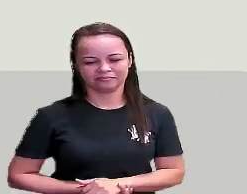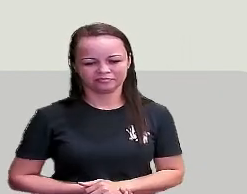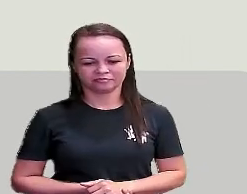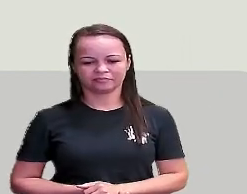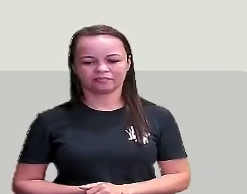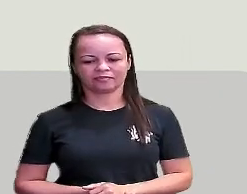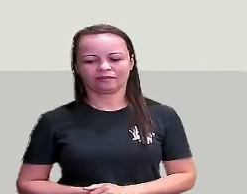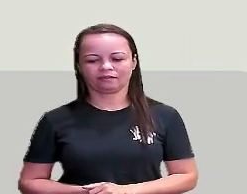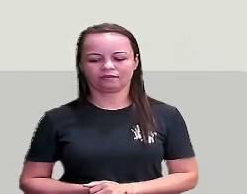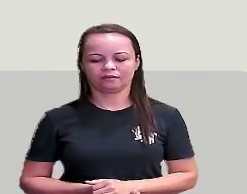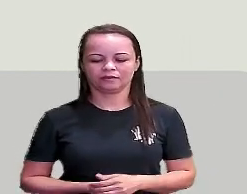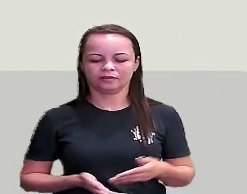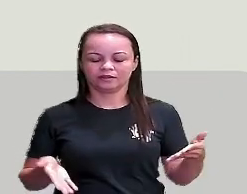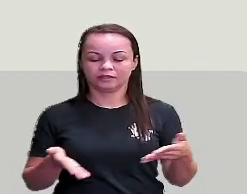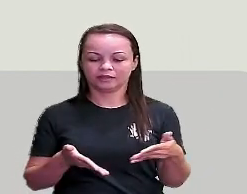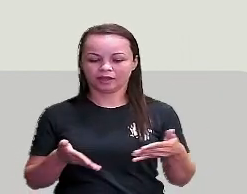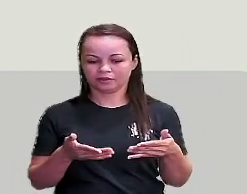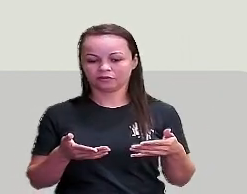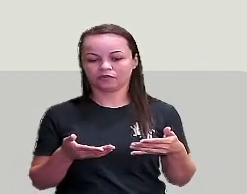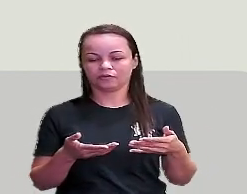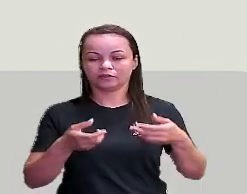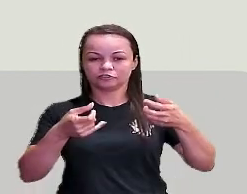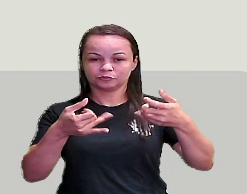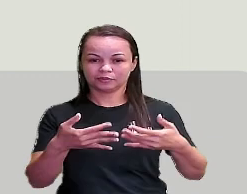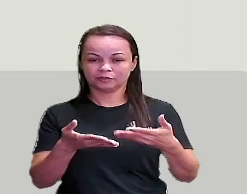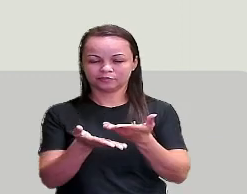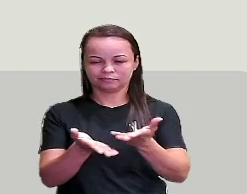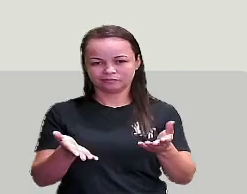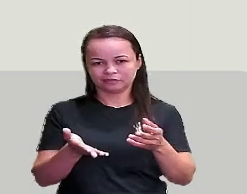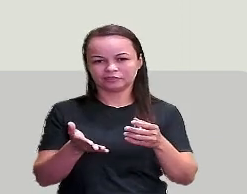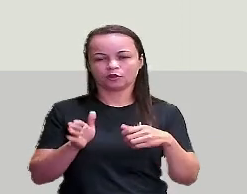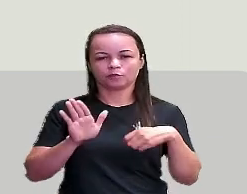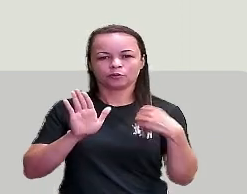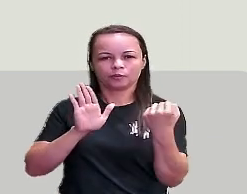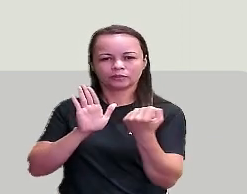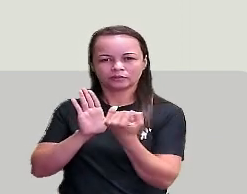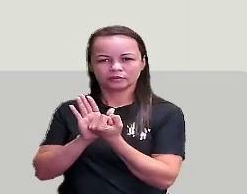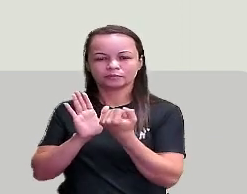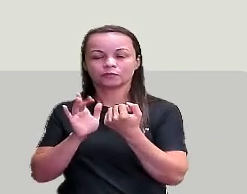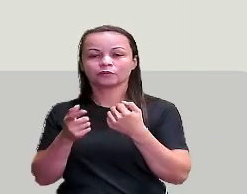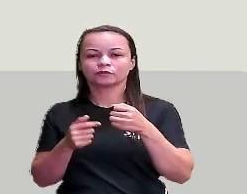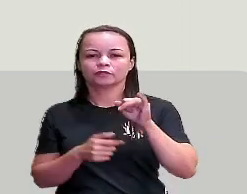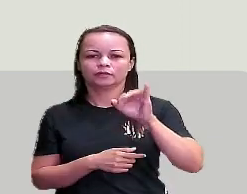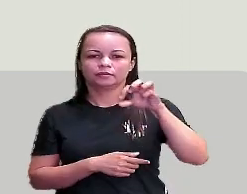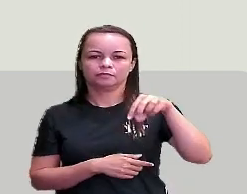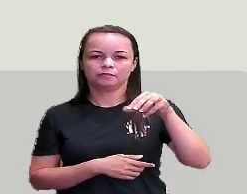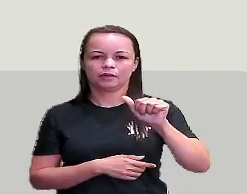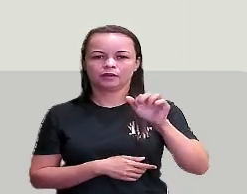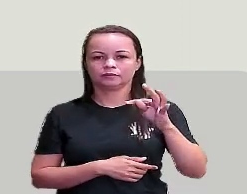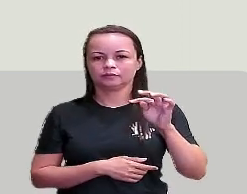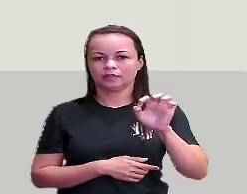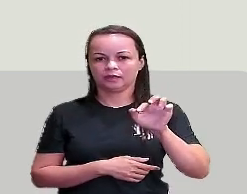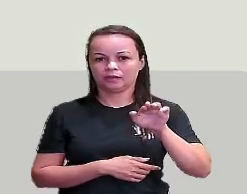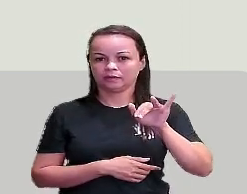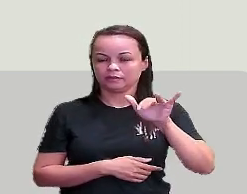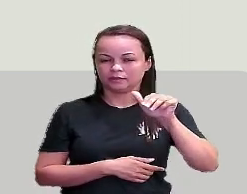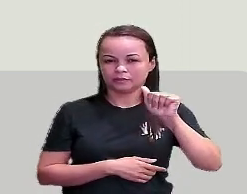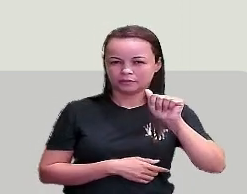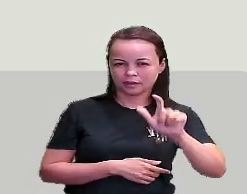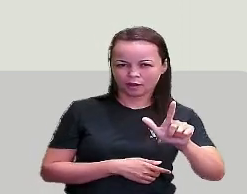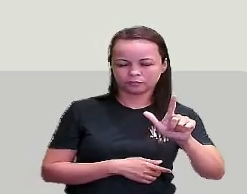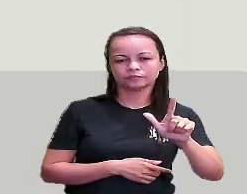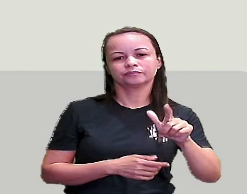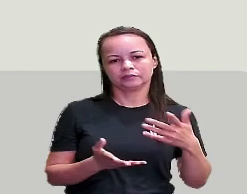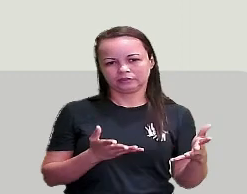E agora eu vou falar sobre o patrimônio imaterial. Eu acho que vocês estão um pouco em dúvida. O patrimônio material são